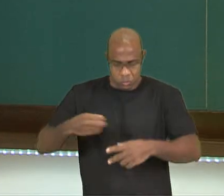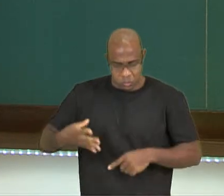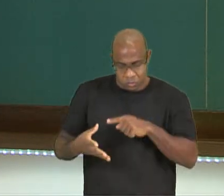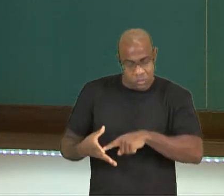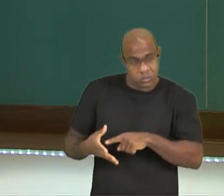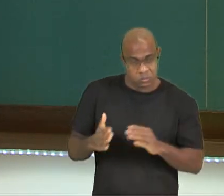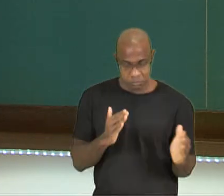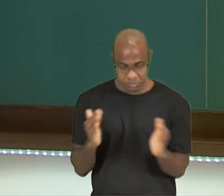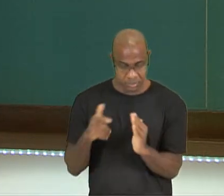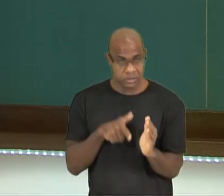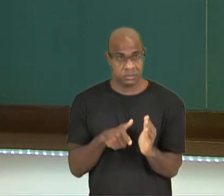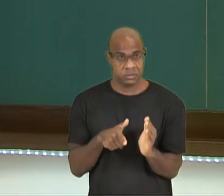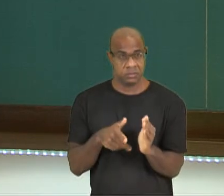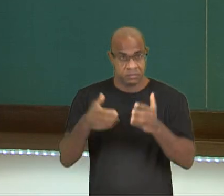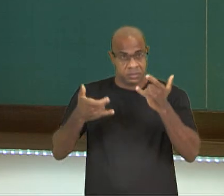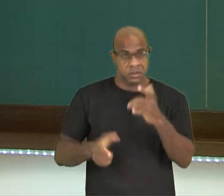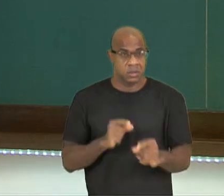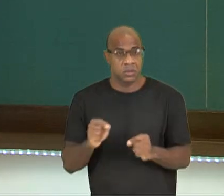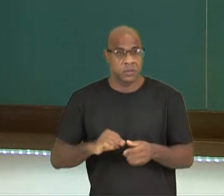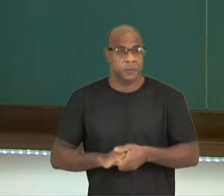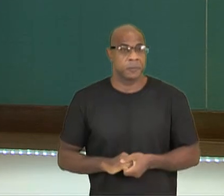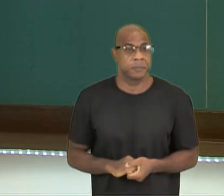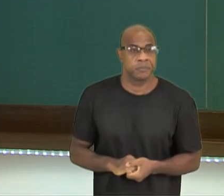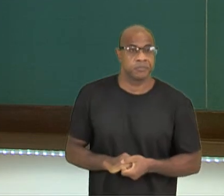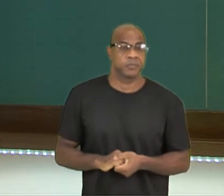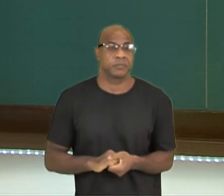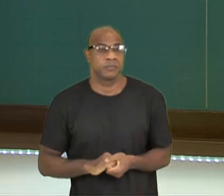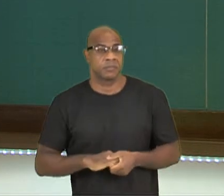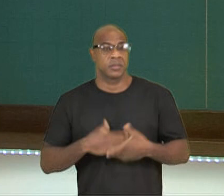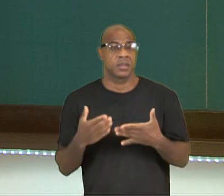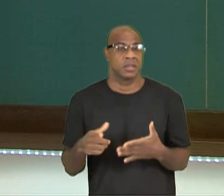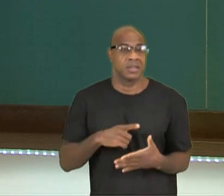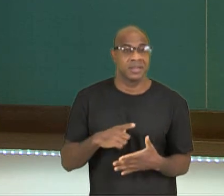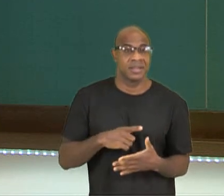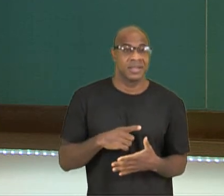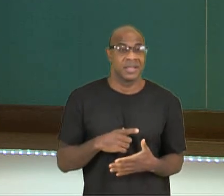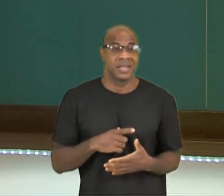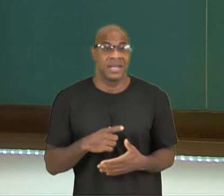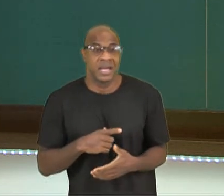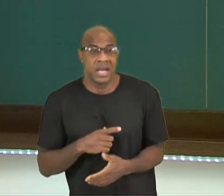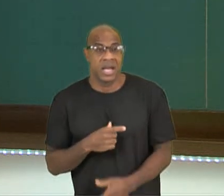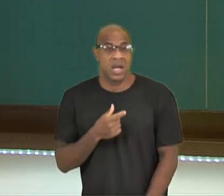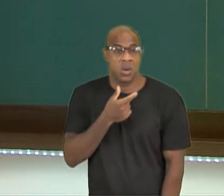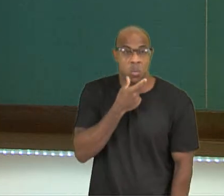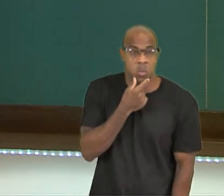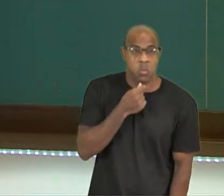falar muito. E o Júlio II, ele vai vender pedacinhos do céu